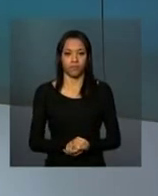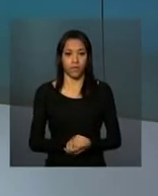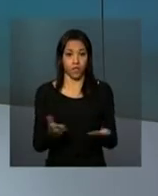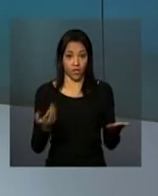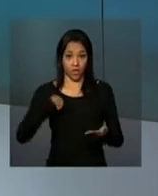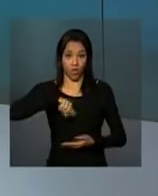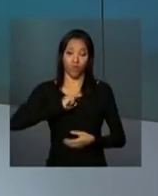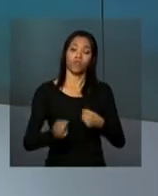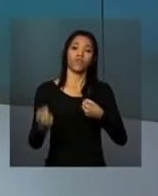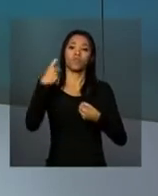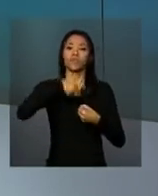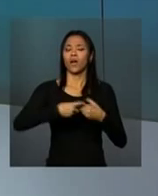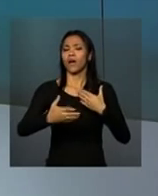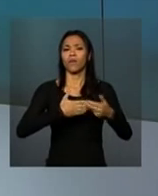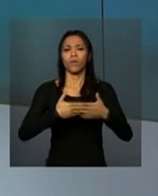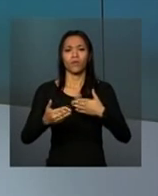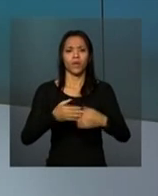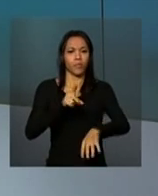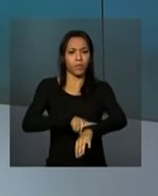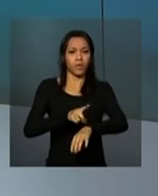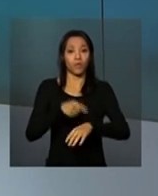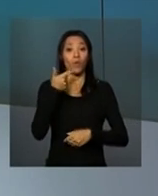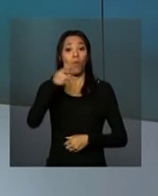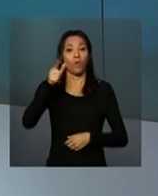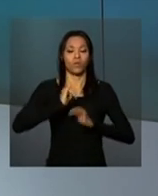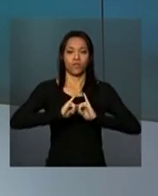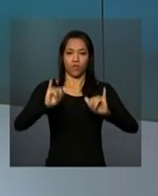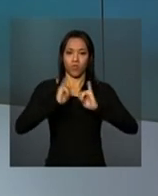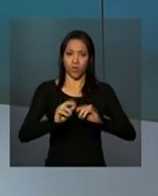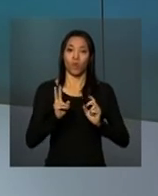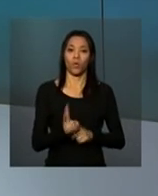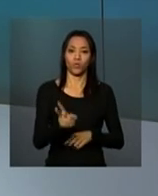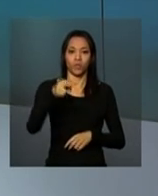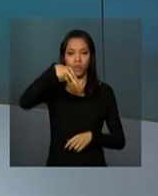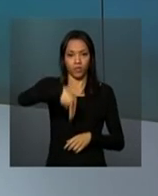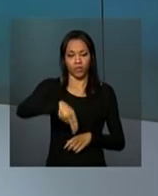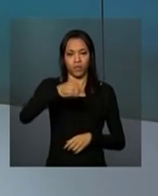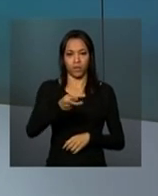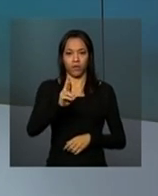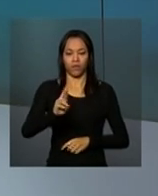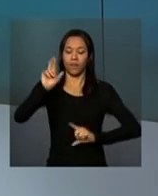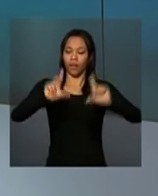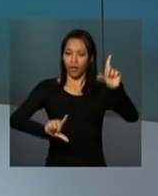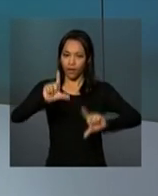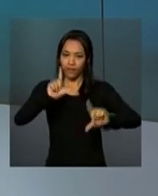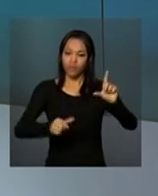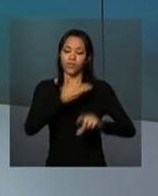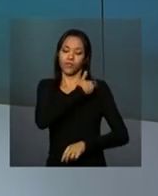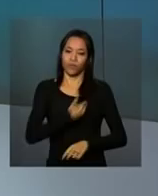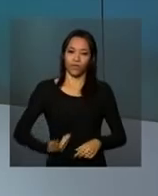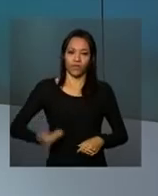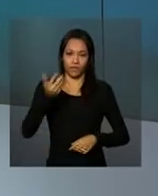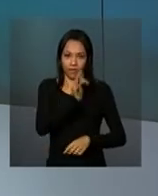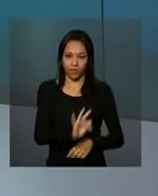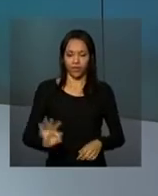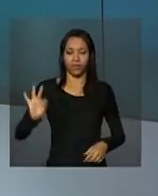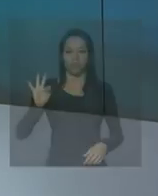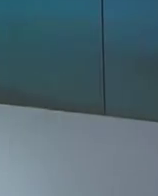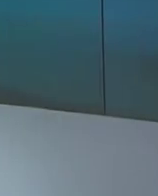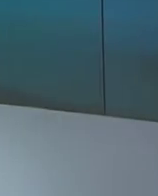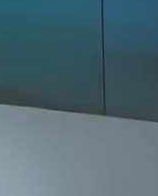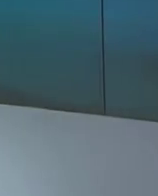e nós podemos voltar a qualquer momento com outras informações Continue com a gente aqui na NBR a TV do Governo